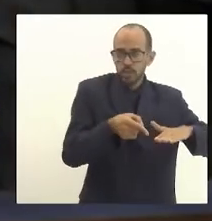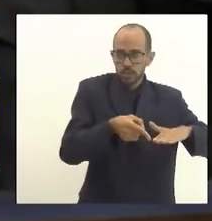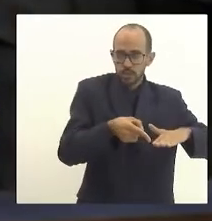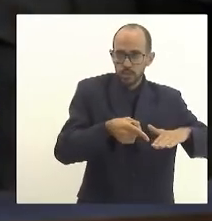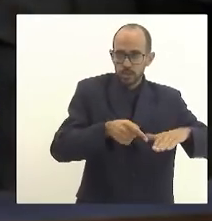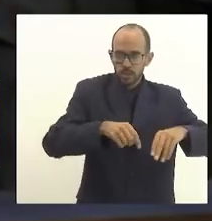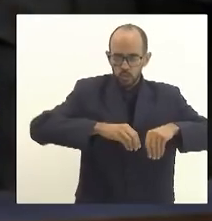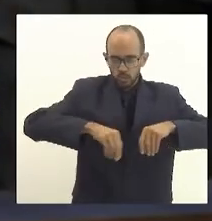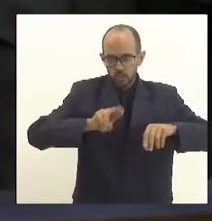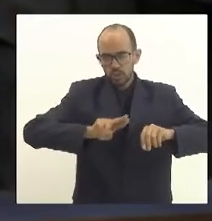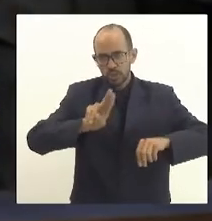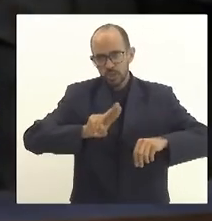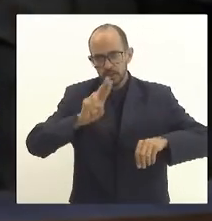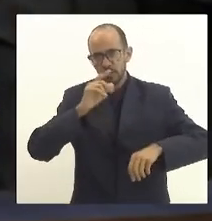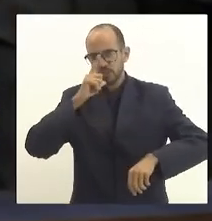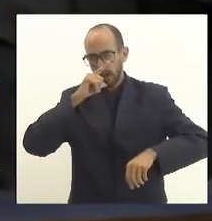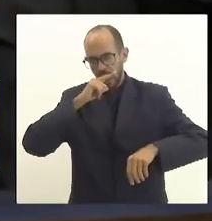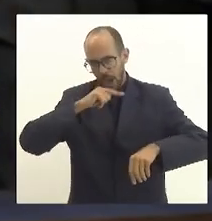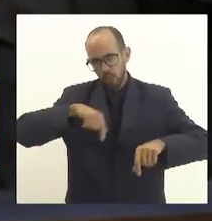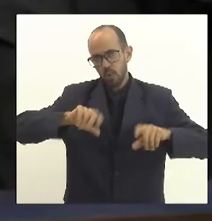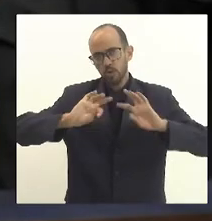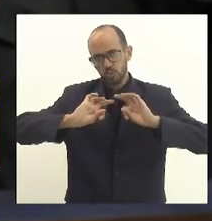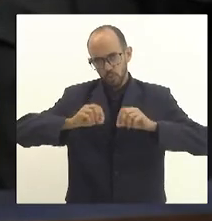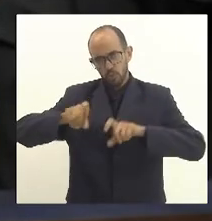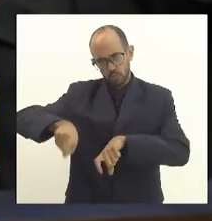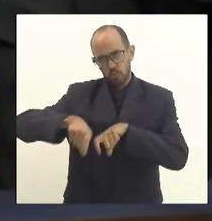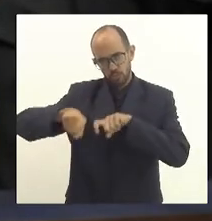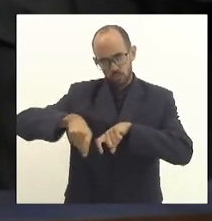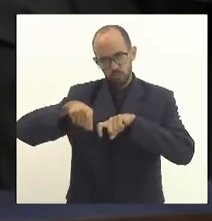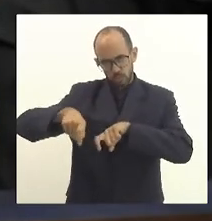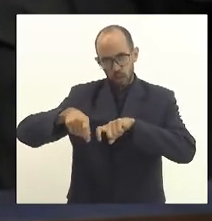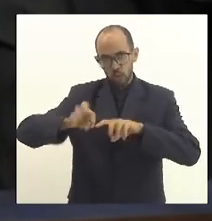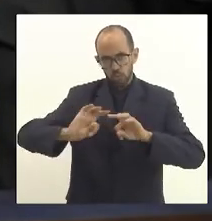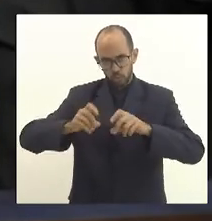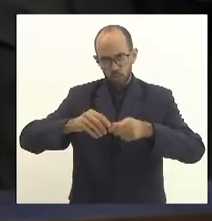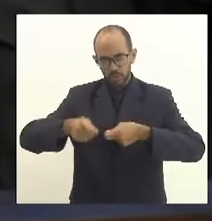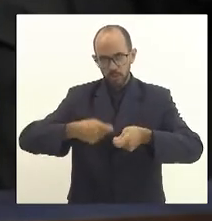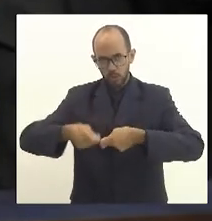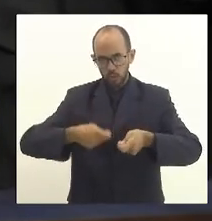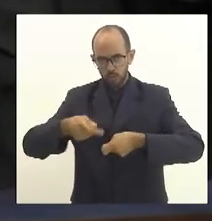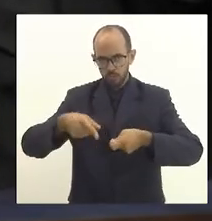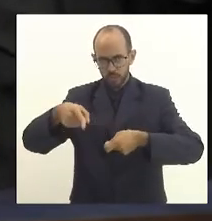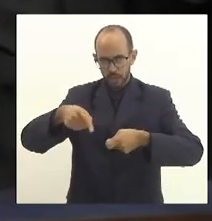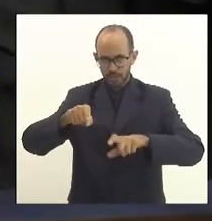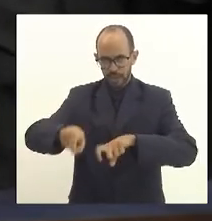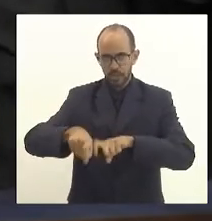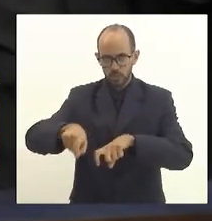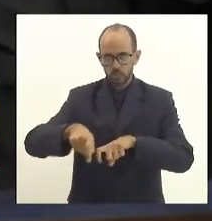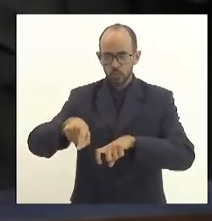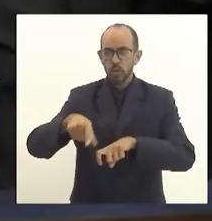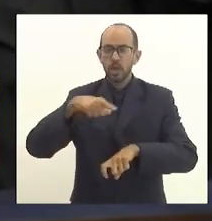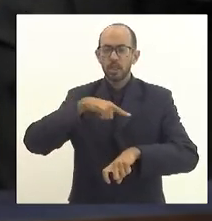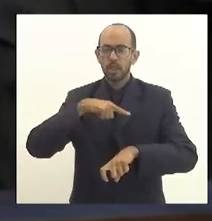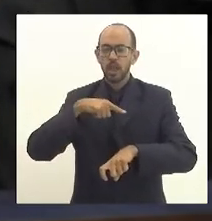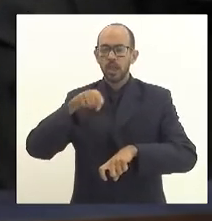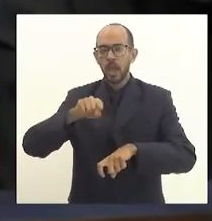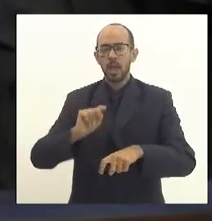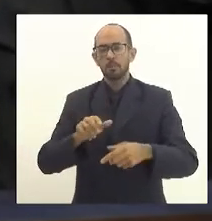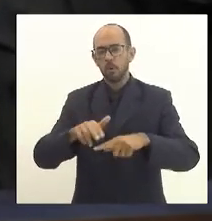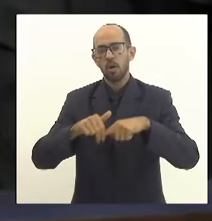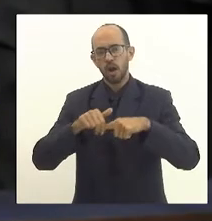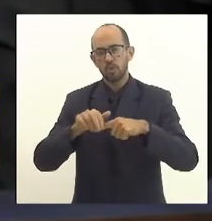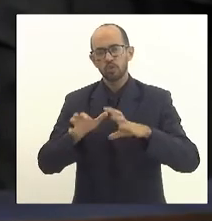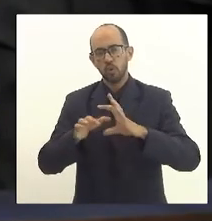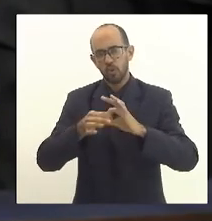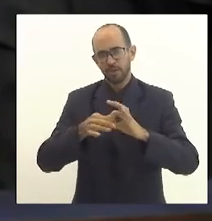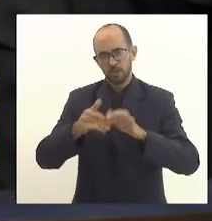fertilizantes, utilização de água, toda essa economia de precisão, essa agricultura de precisão, vem através de